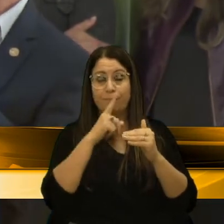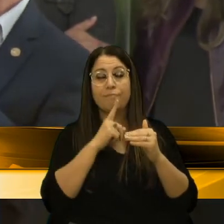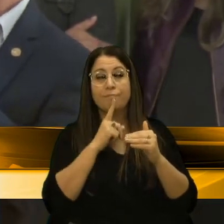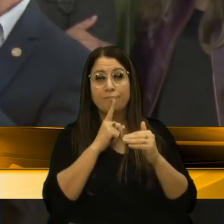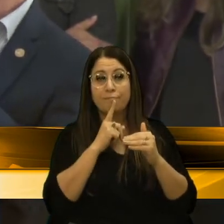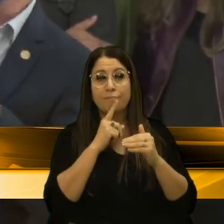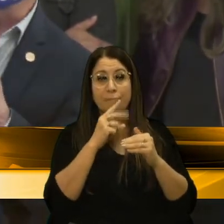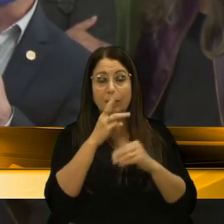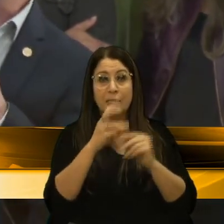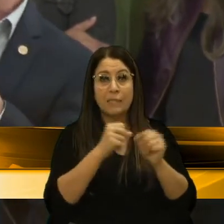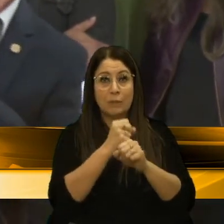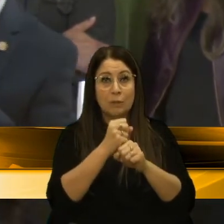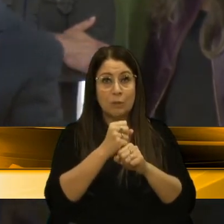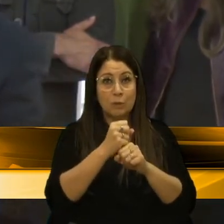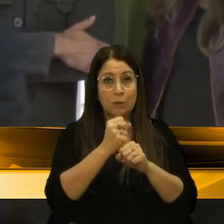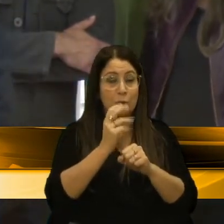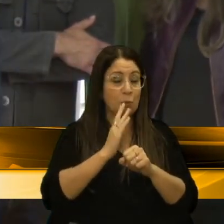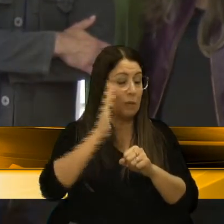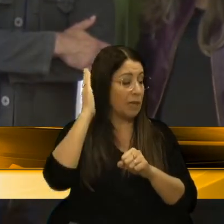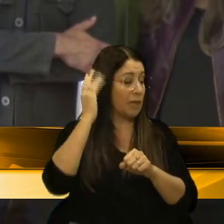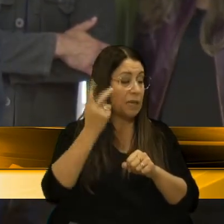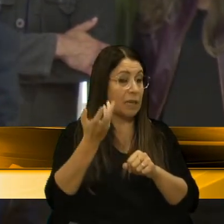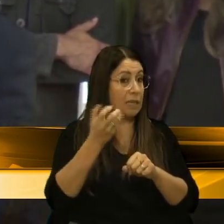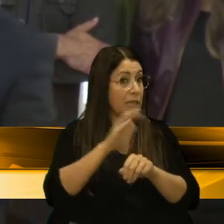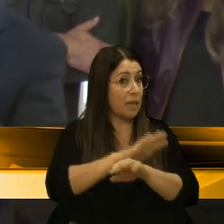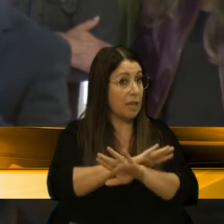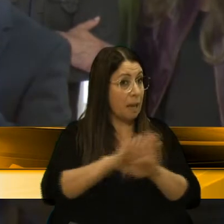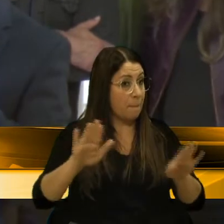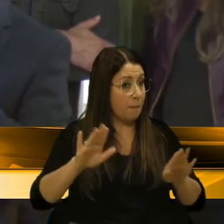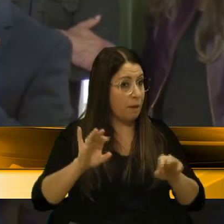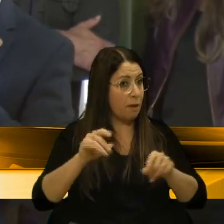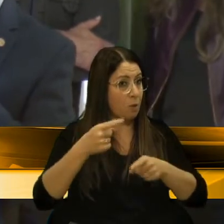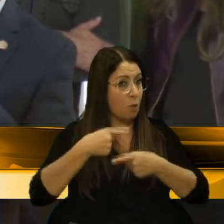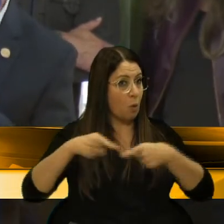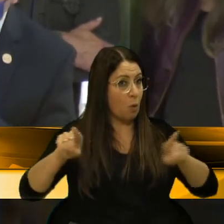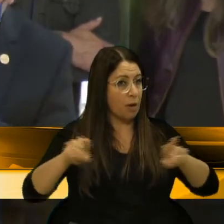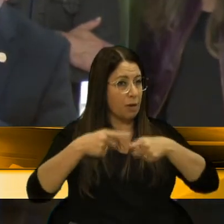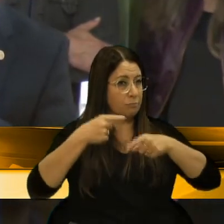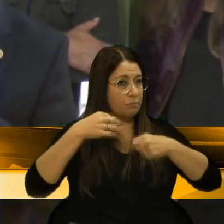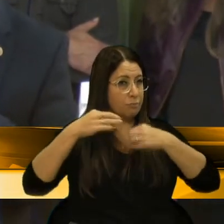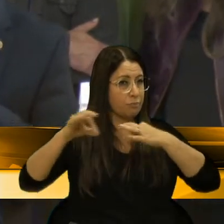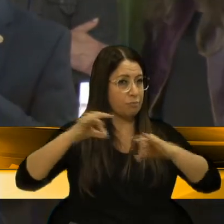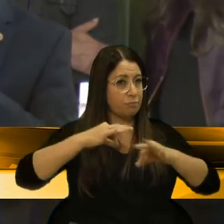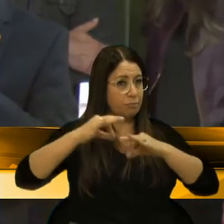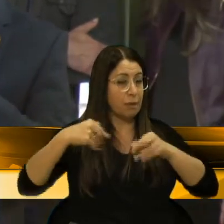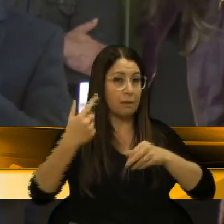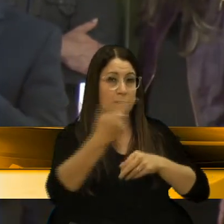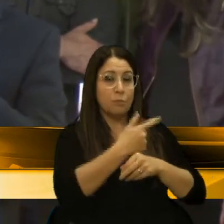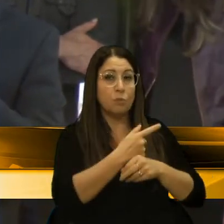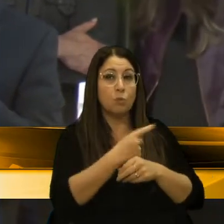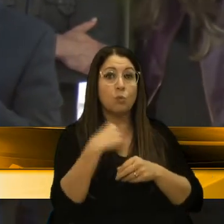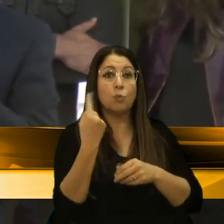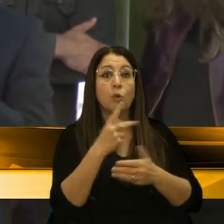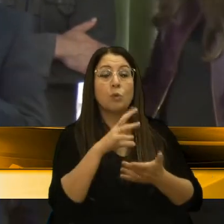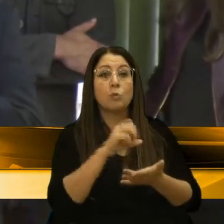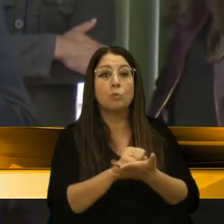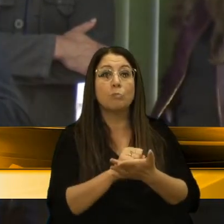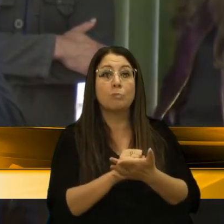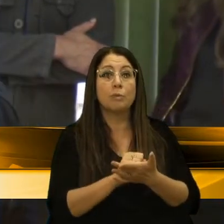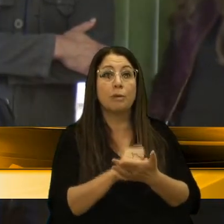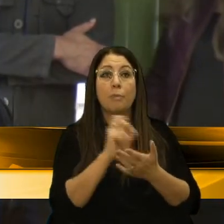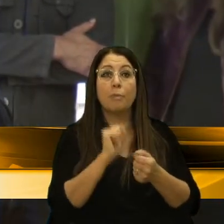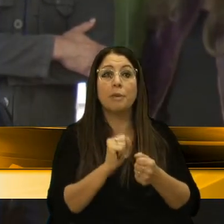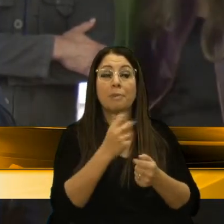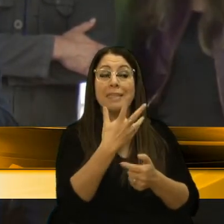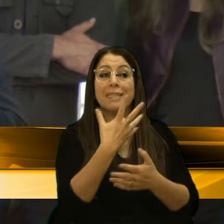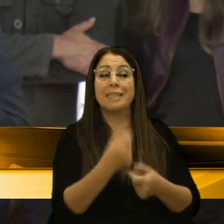nos 3 anos do governo Guerra que quis acabar com a orquestra. E quando nós assumimos, qual foi o compromisso? Nós não podemos